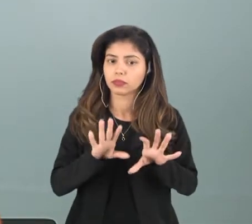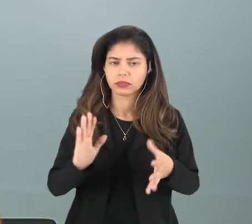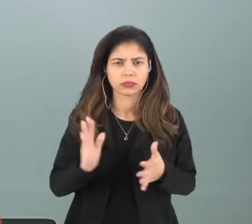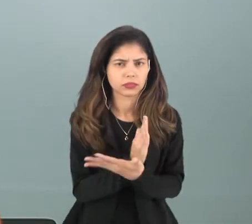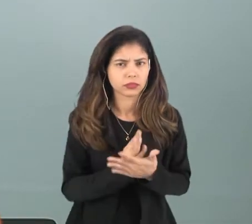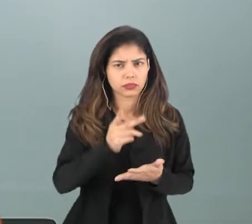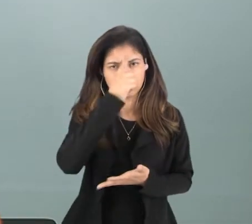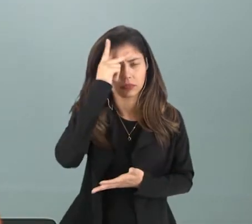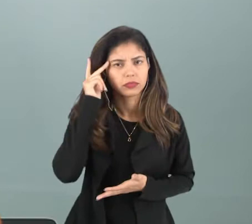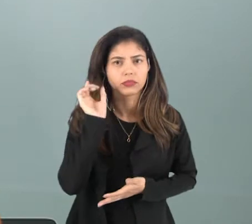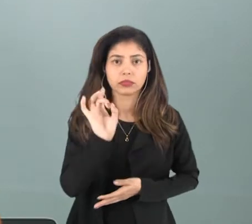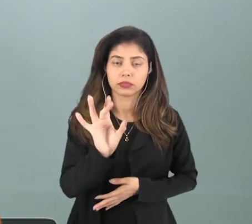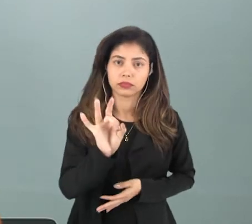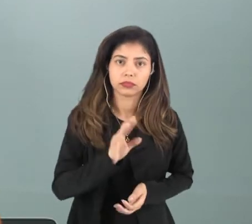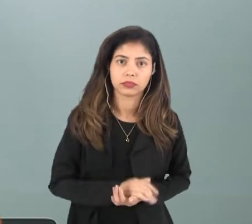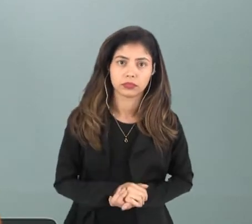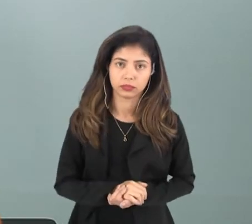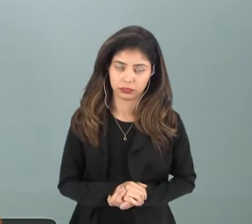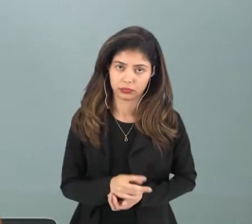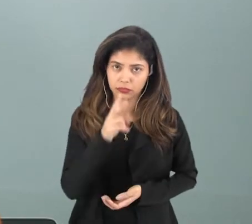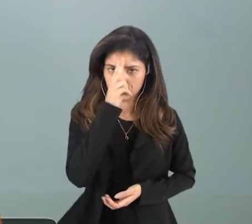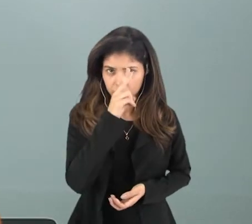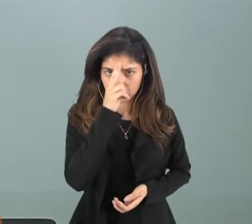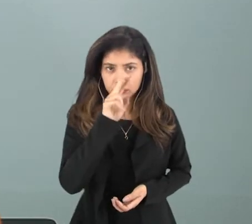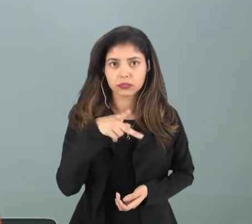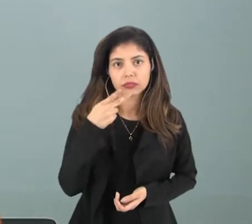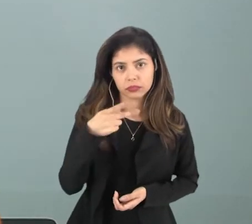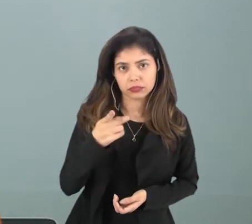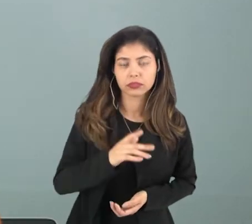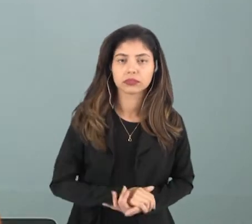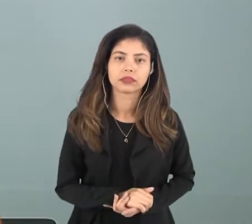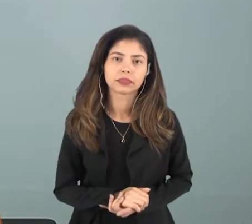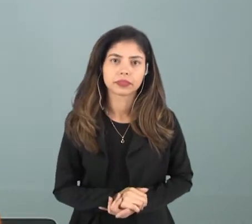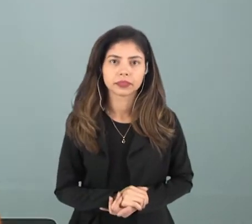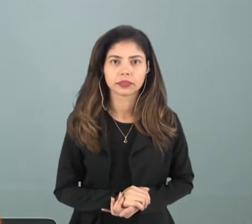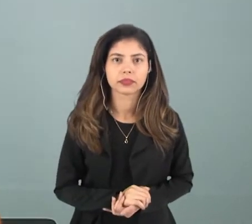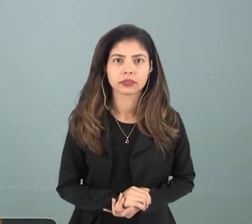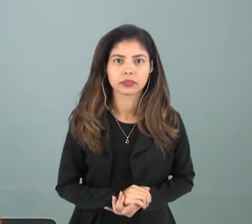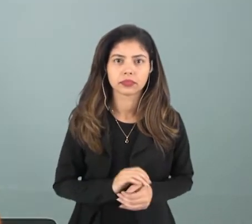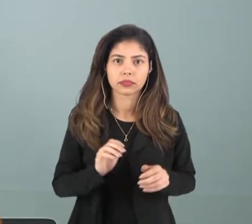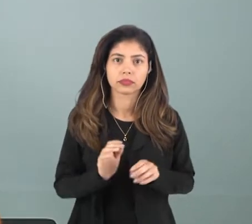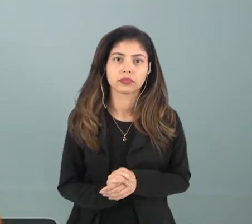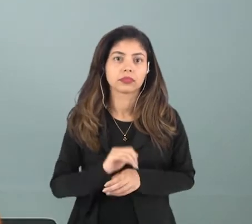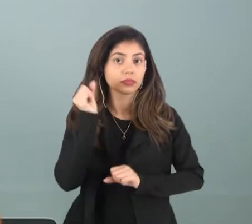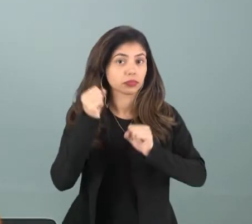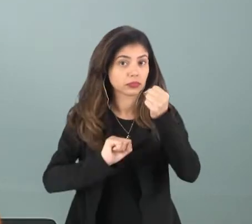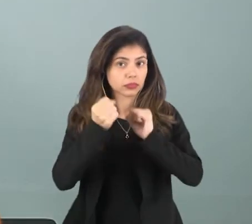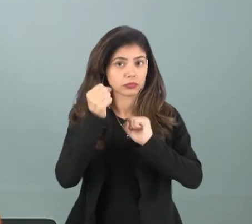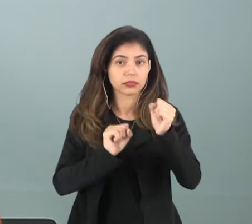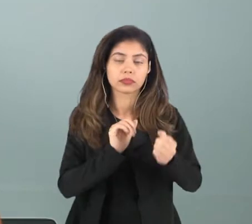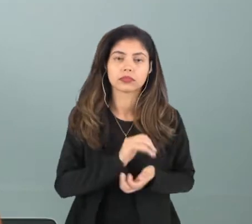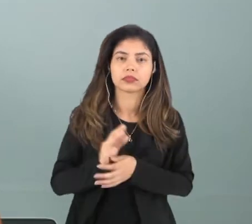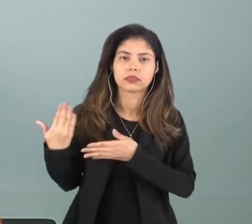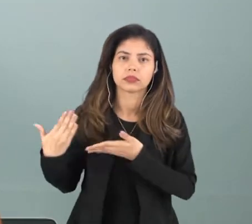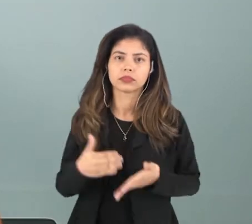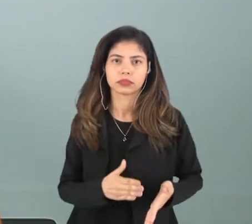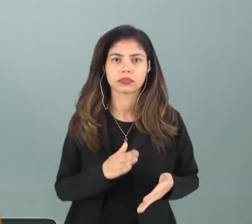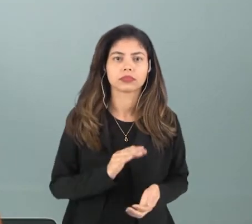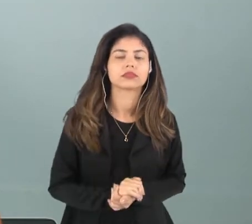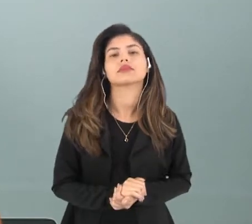algumas pessoas somente aqui. Lembra que eu falei da industrialização, né? Que a indústria foi